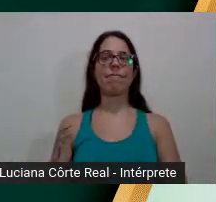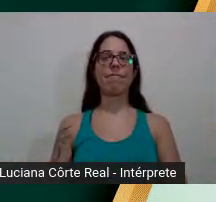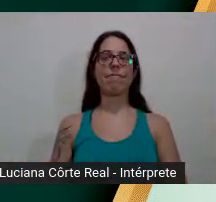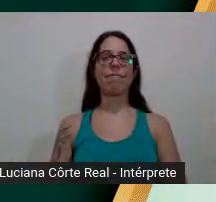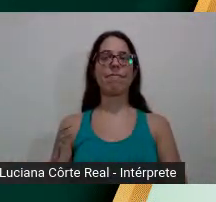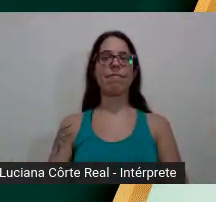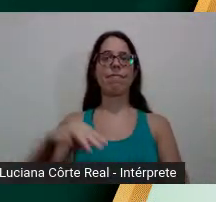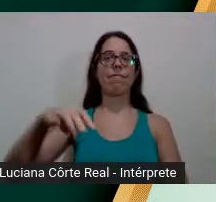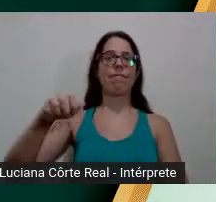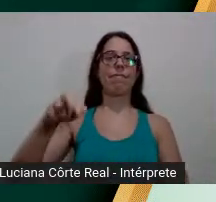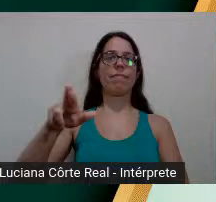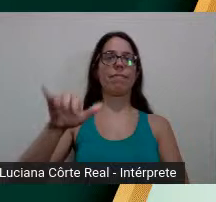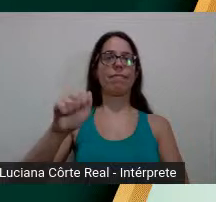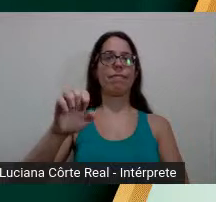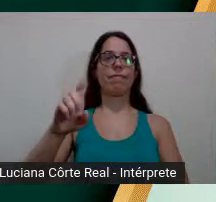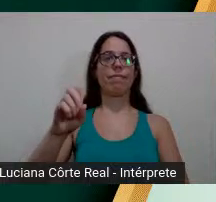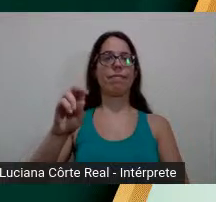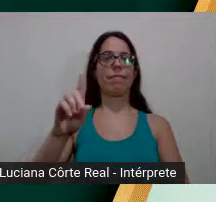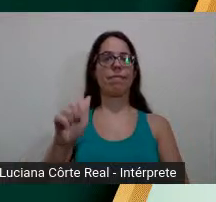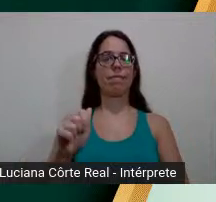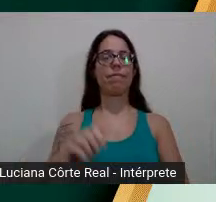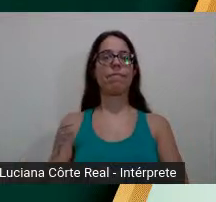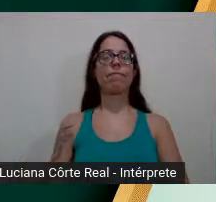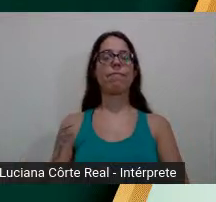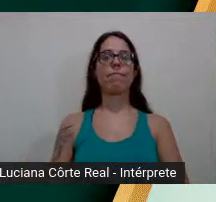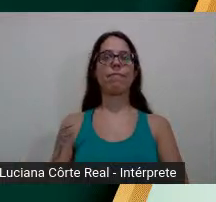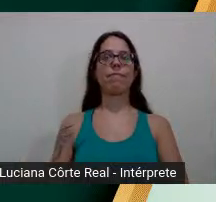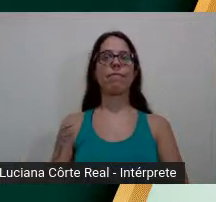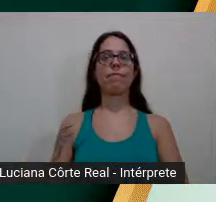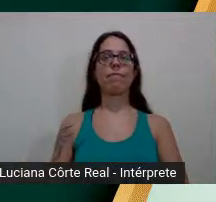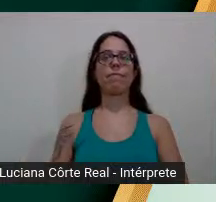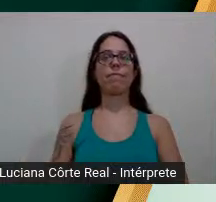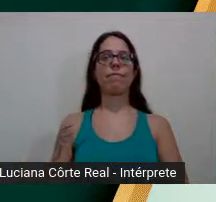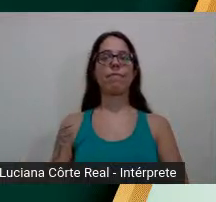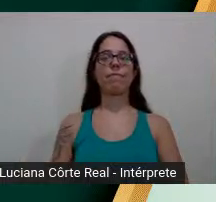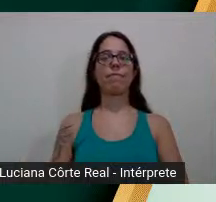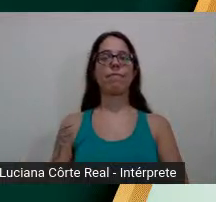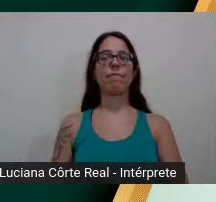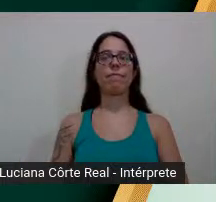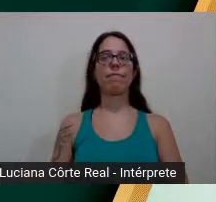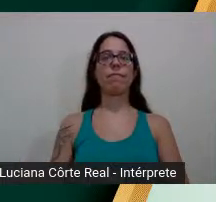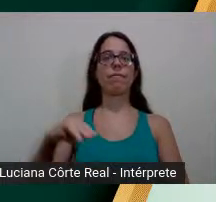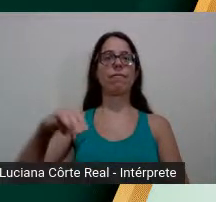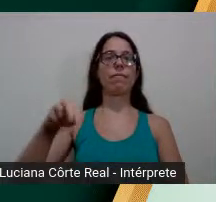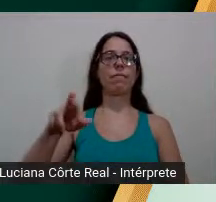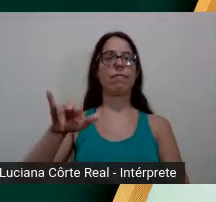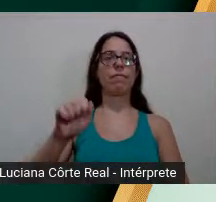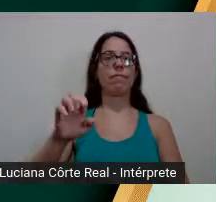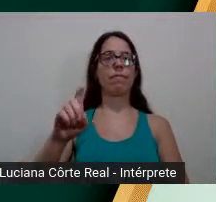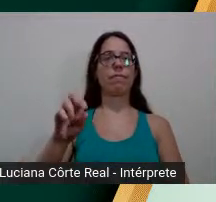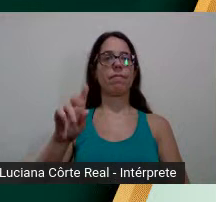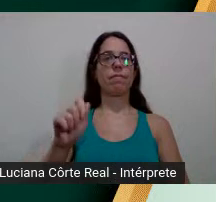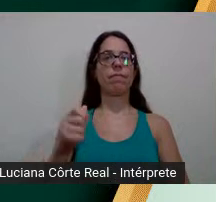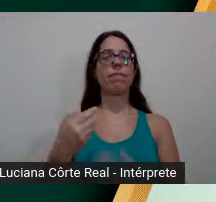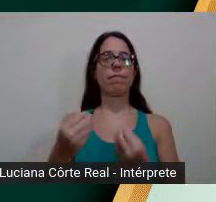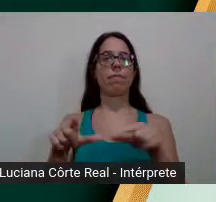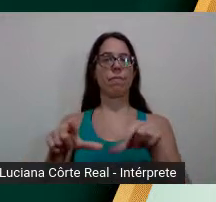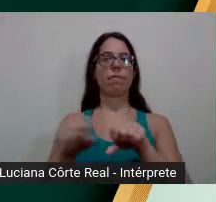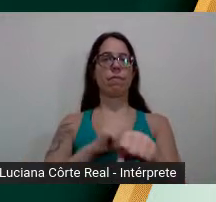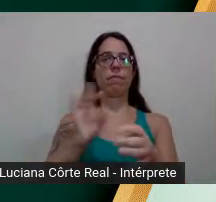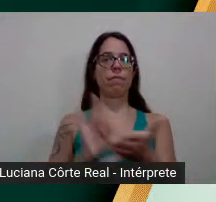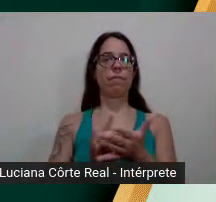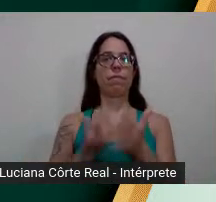Maria Eduarda da Silva Pizarro da Silveira. Maria Eduarda, confira o tio Grau.